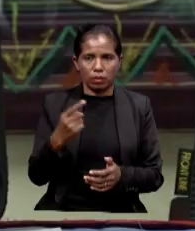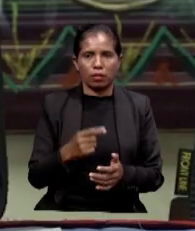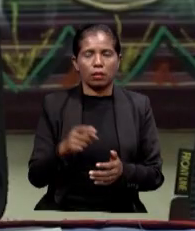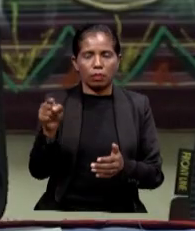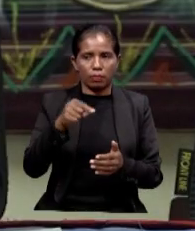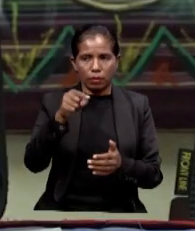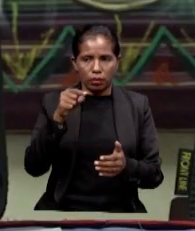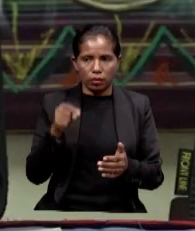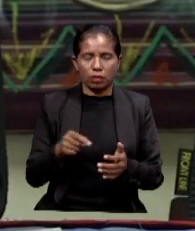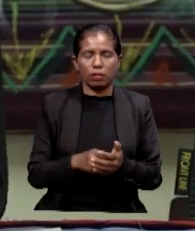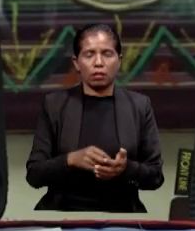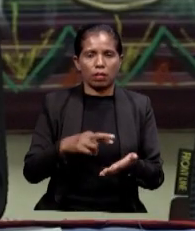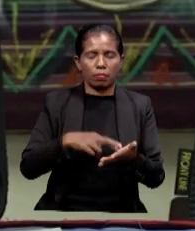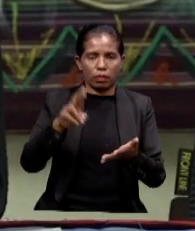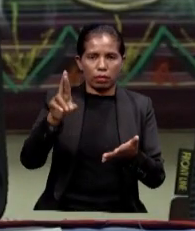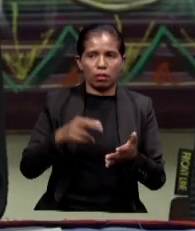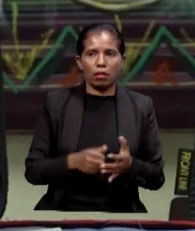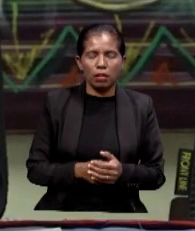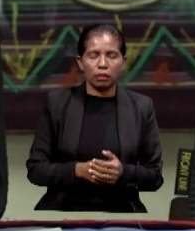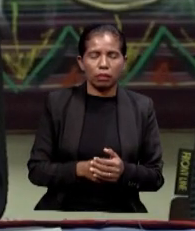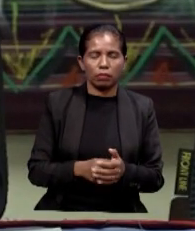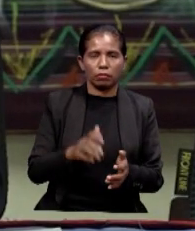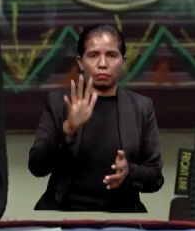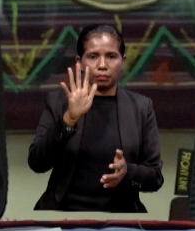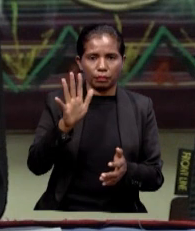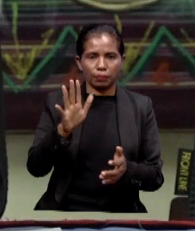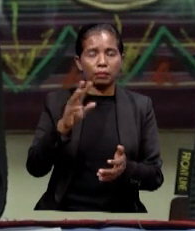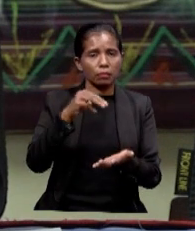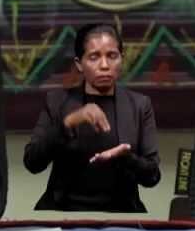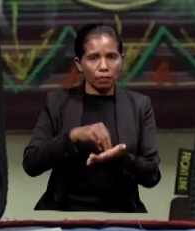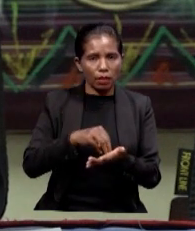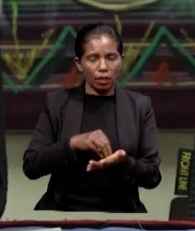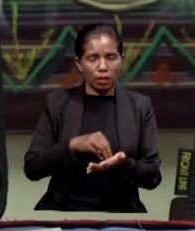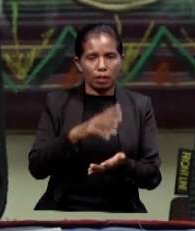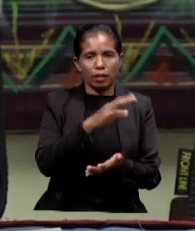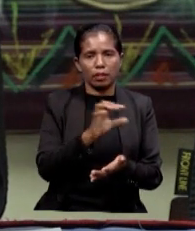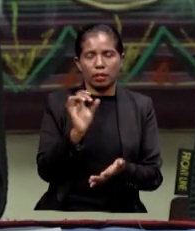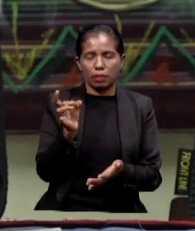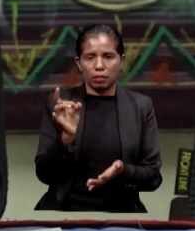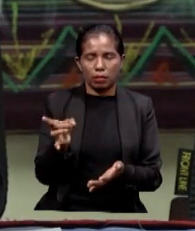97,74%, aprovados, 4.240, equivalente a